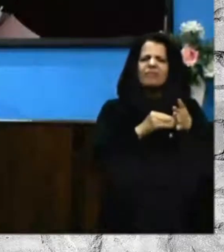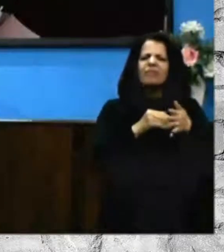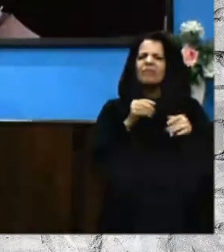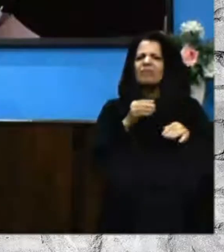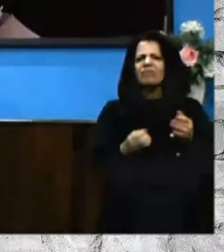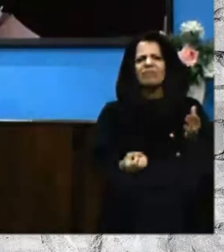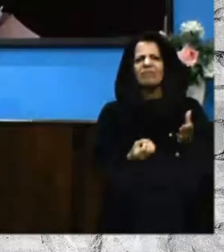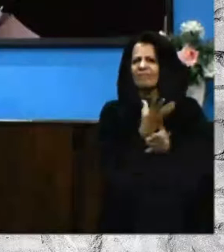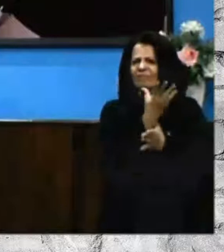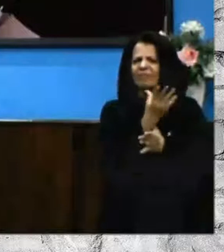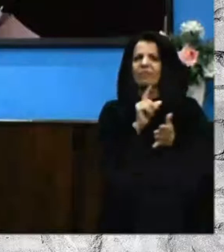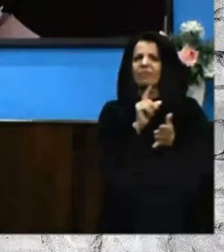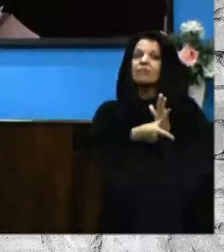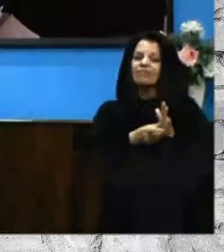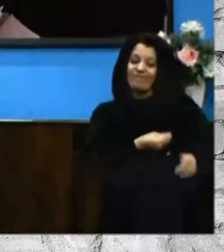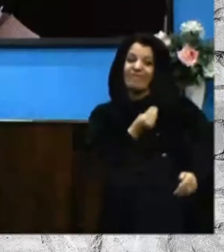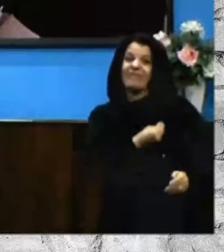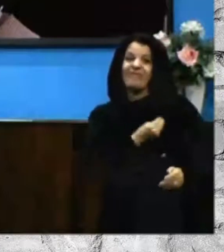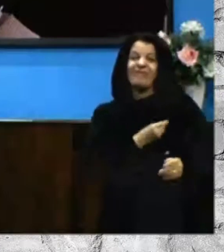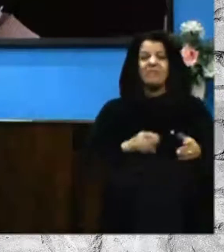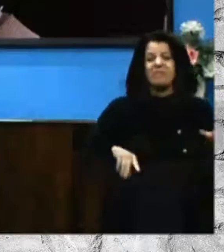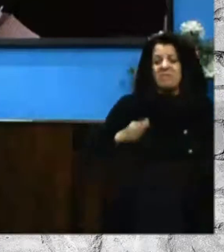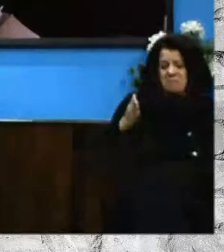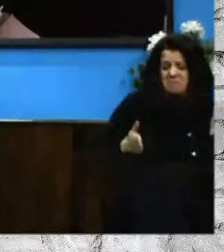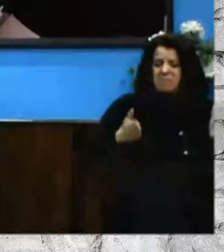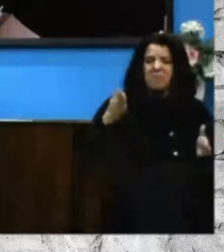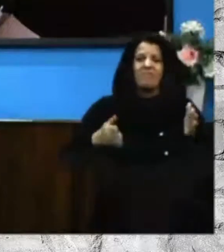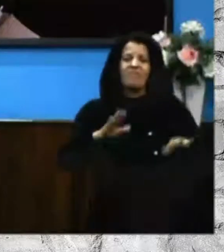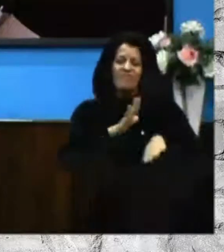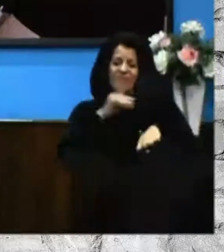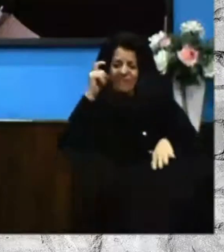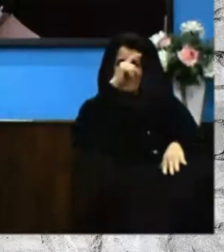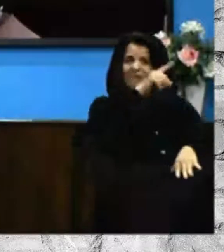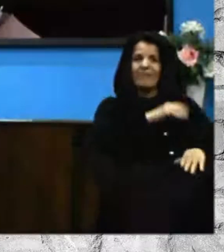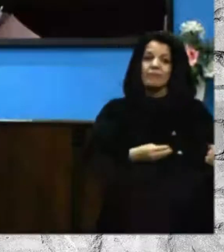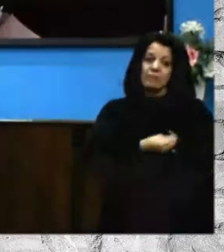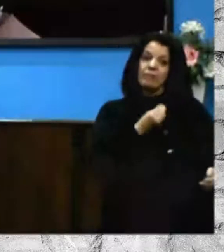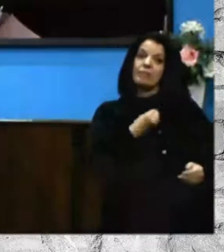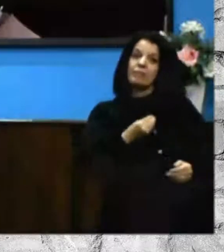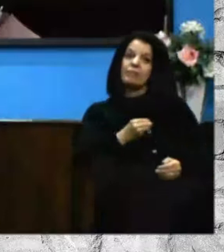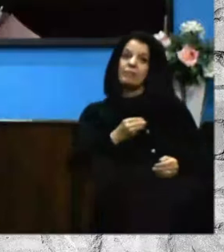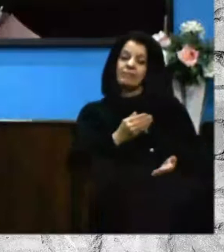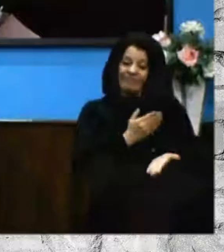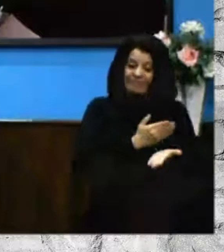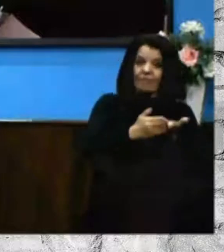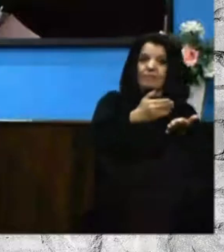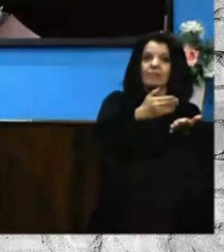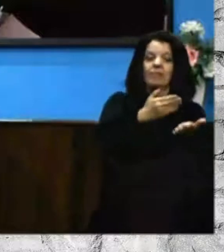cerimoniais, vivenciou um dos momentos mais difíceis de sua jornada, logo no início